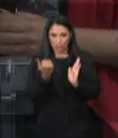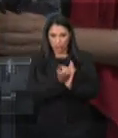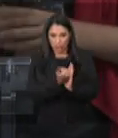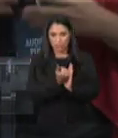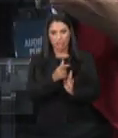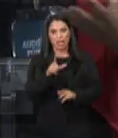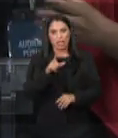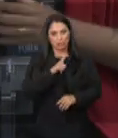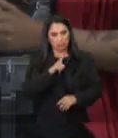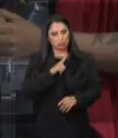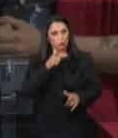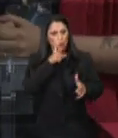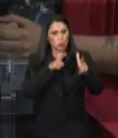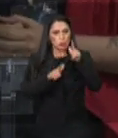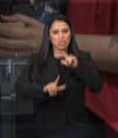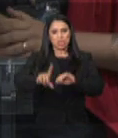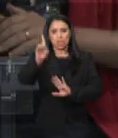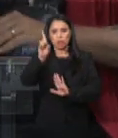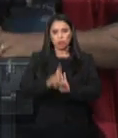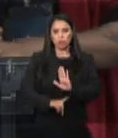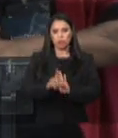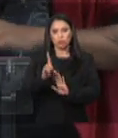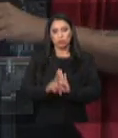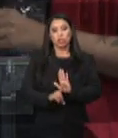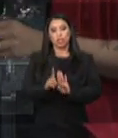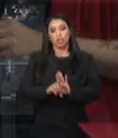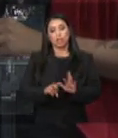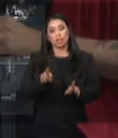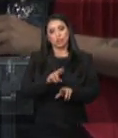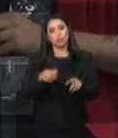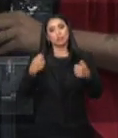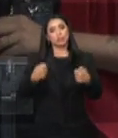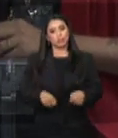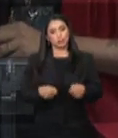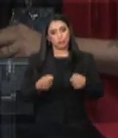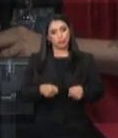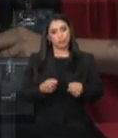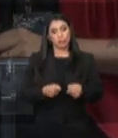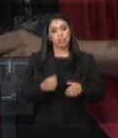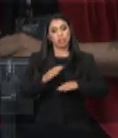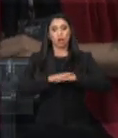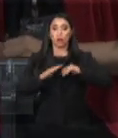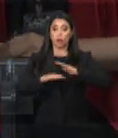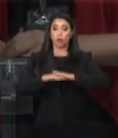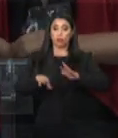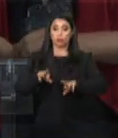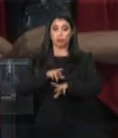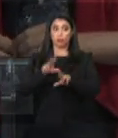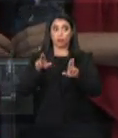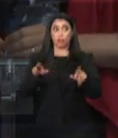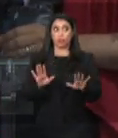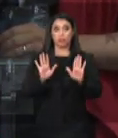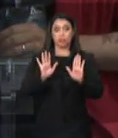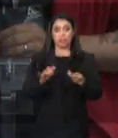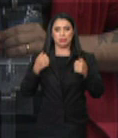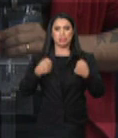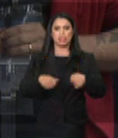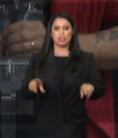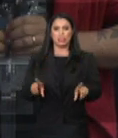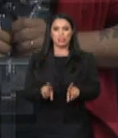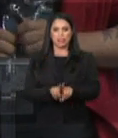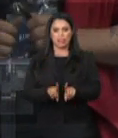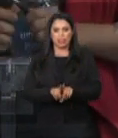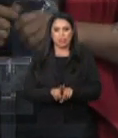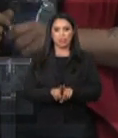Pleno atendimento dos direitos da população em sua diversidade a gente precisa construir muitas coisas mas a gente precisa também